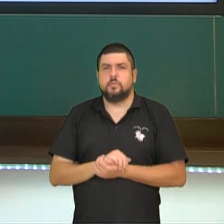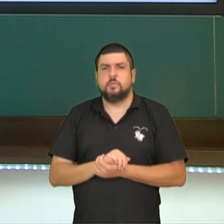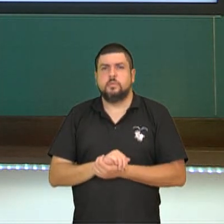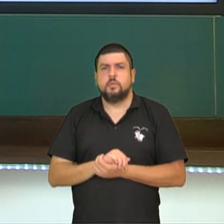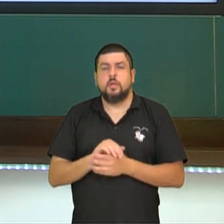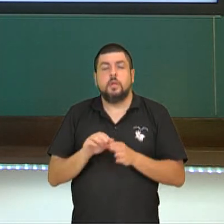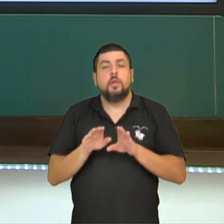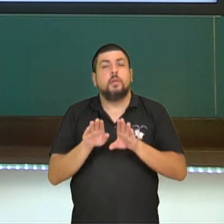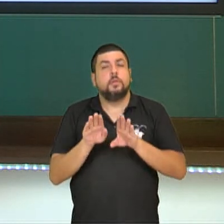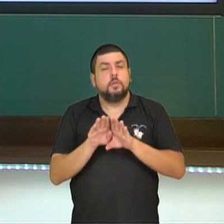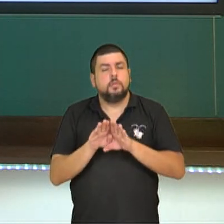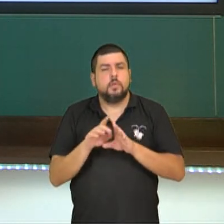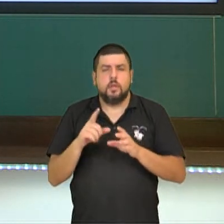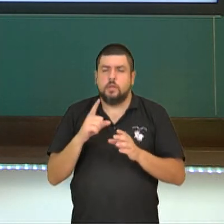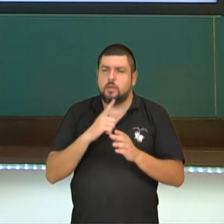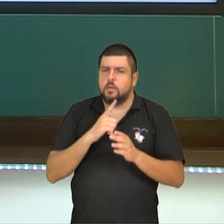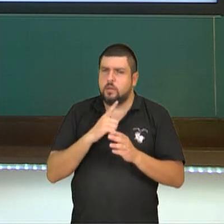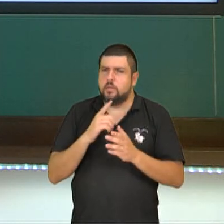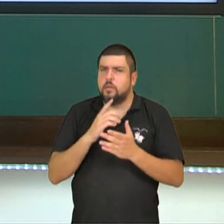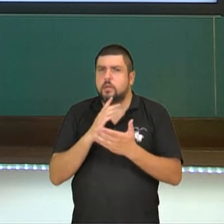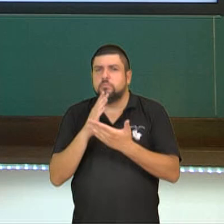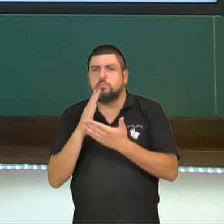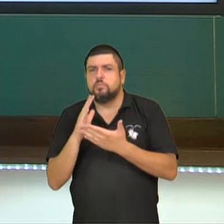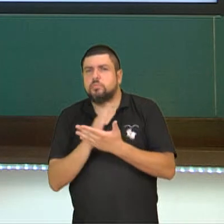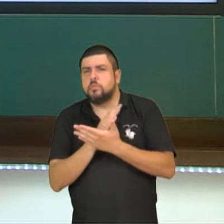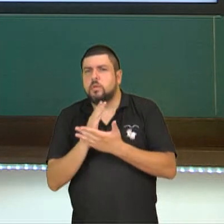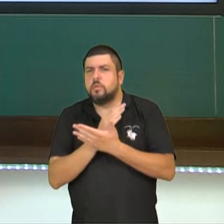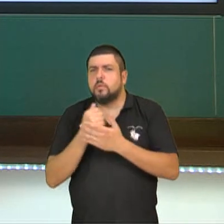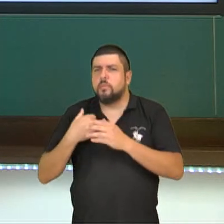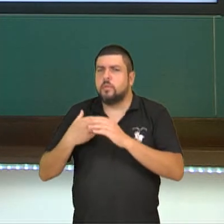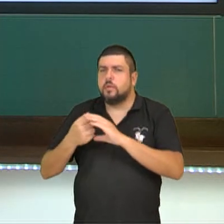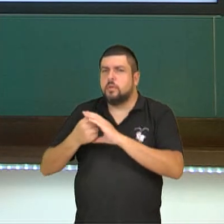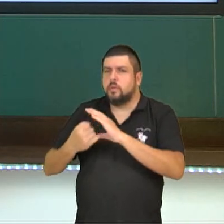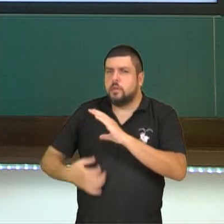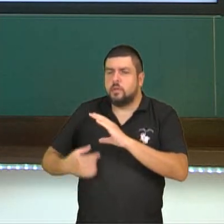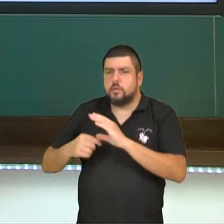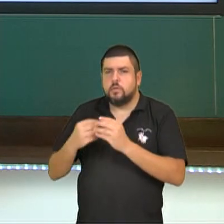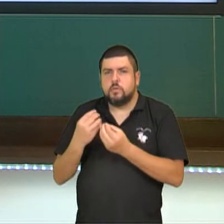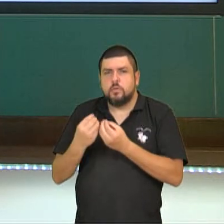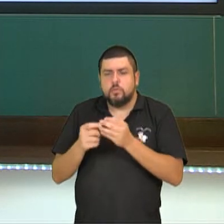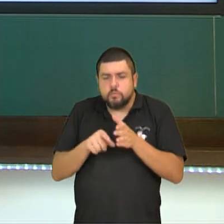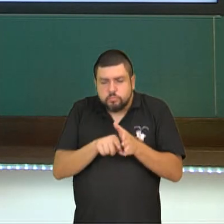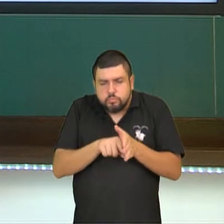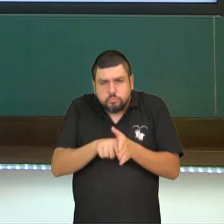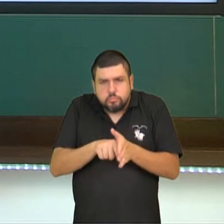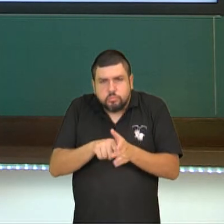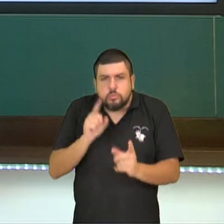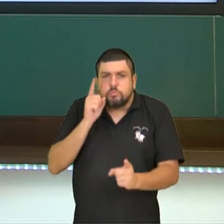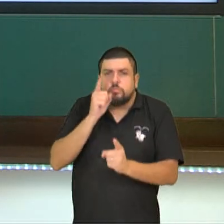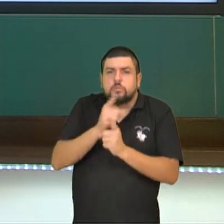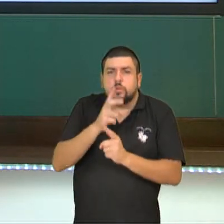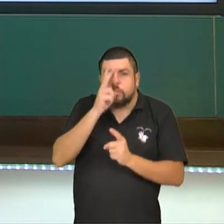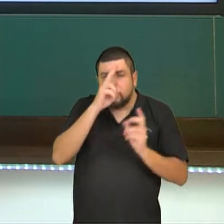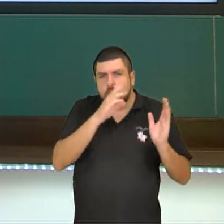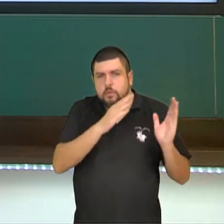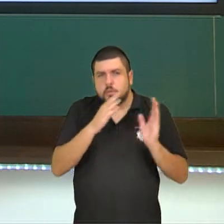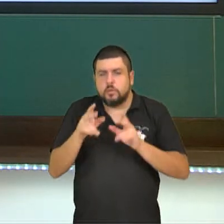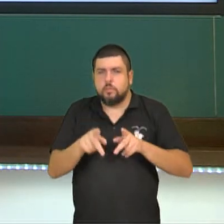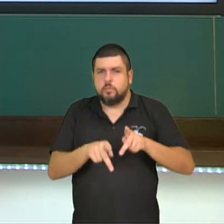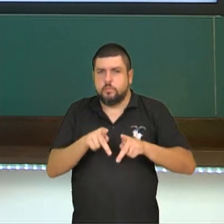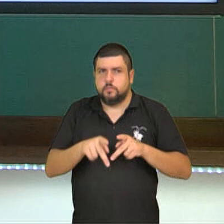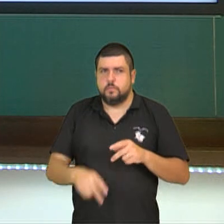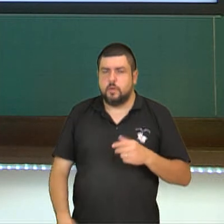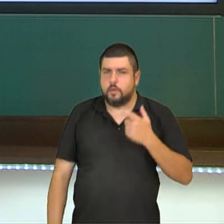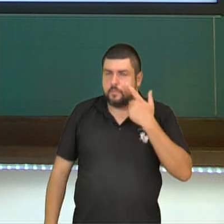assim, encontra-se algumas características, algumas fontes que contam a história desses povos. Isso aqui é uma representação de